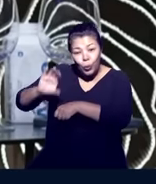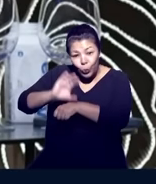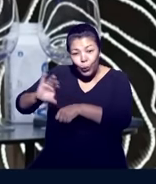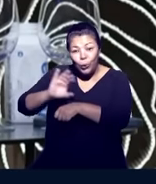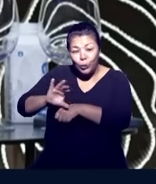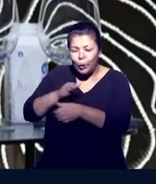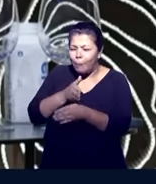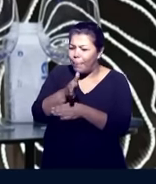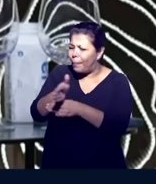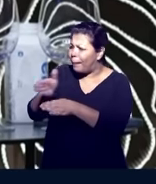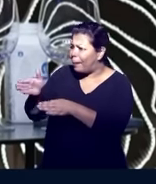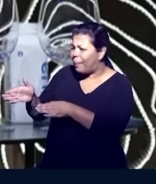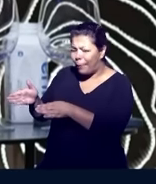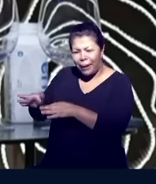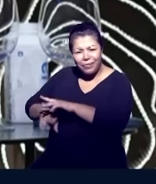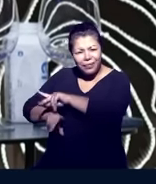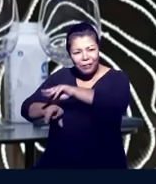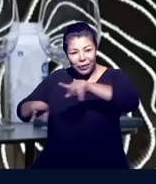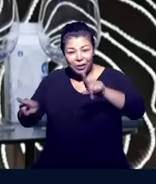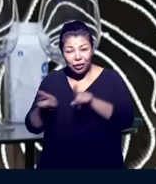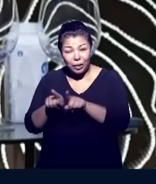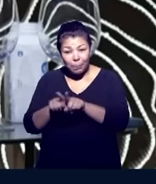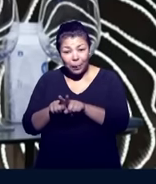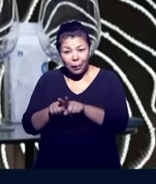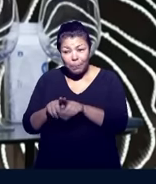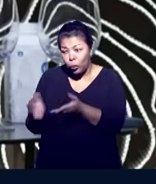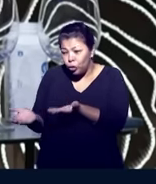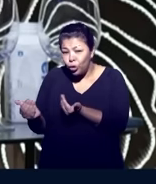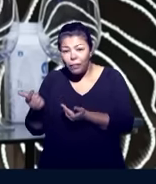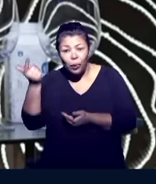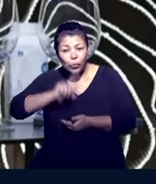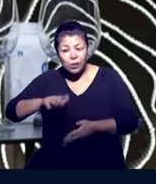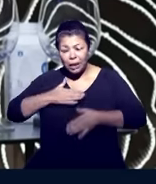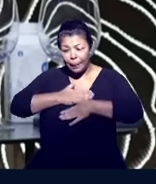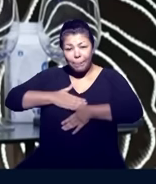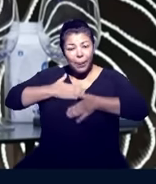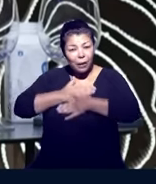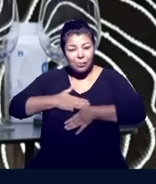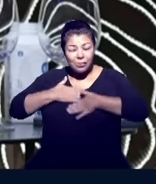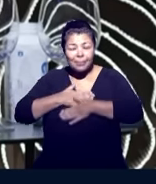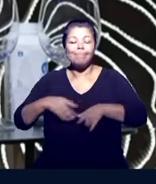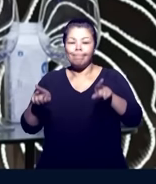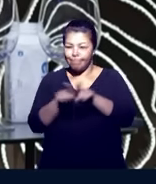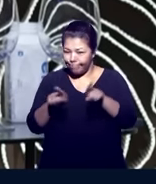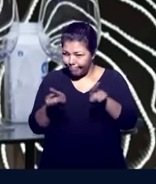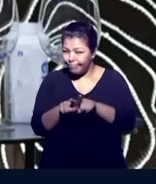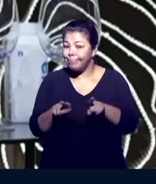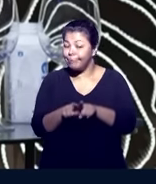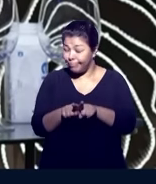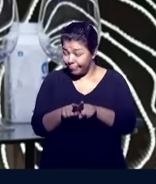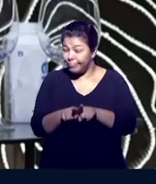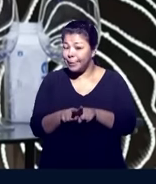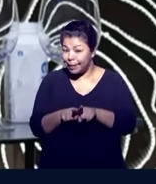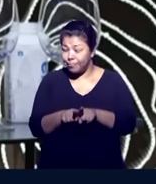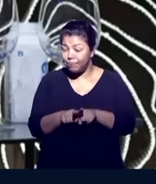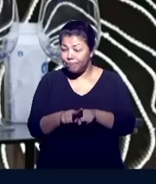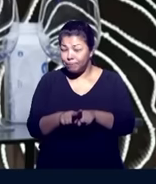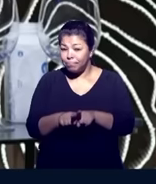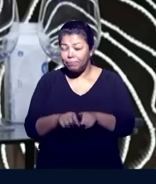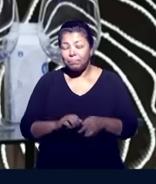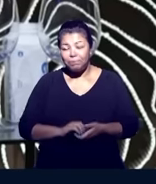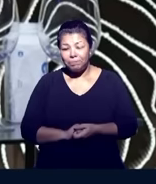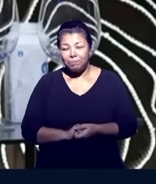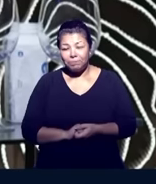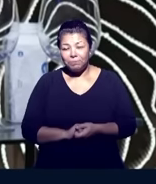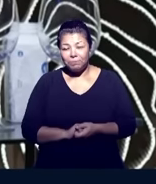mais e dão até mais prazer na na sua na sua execução de que do do que muitas profissões de nível superior Então a